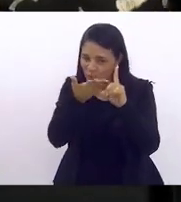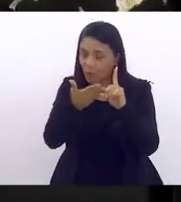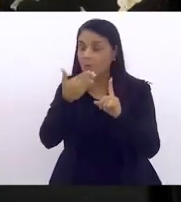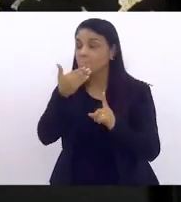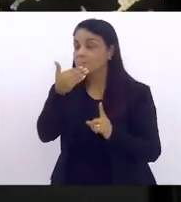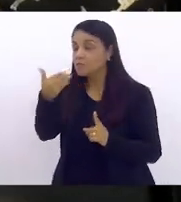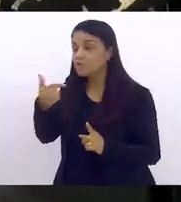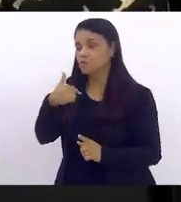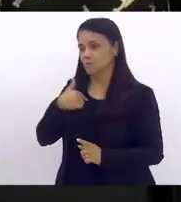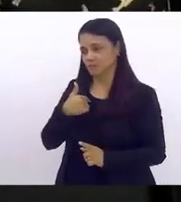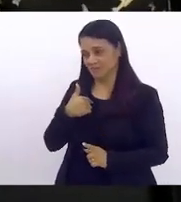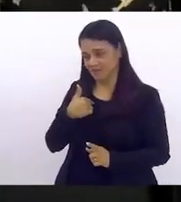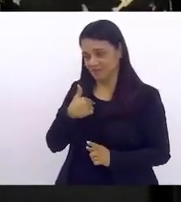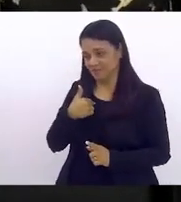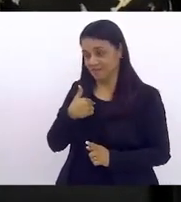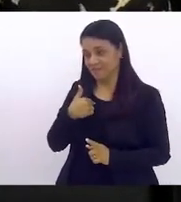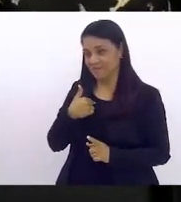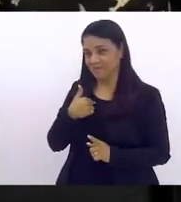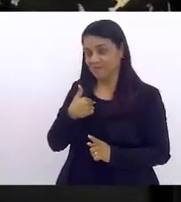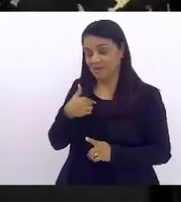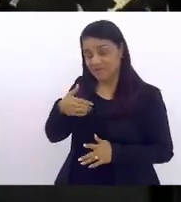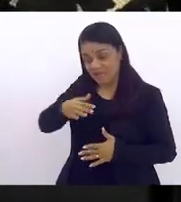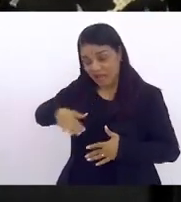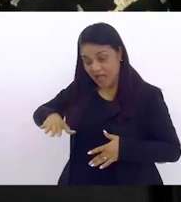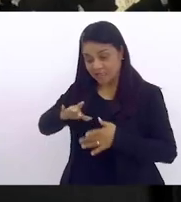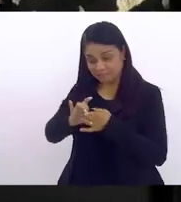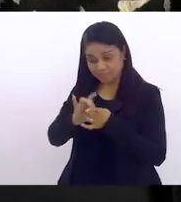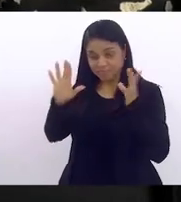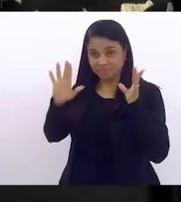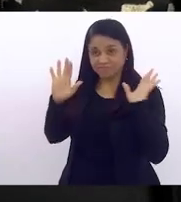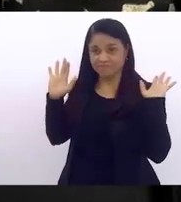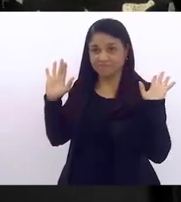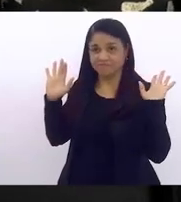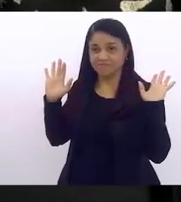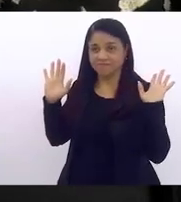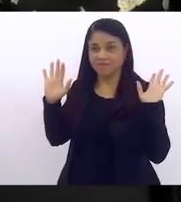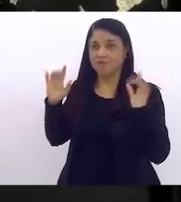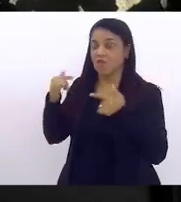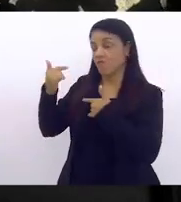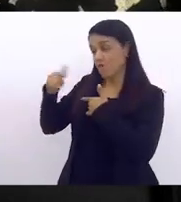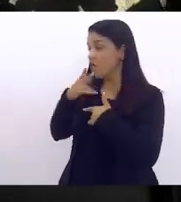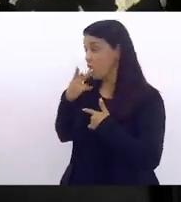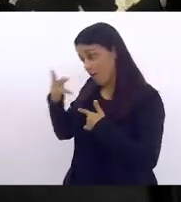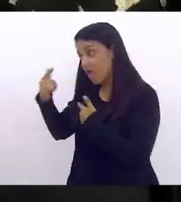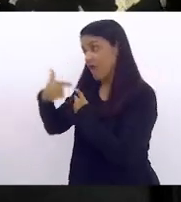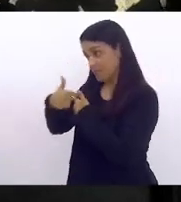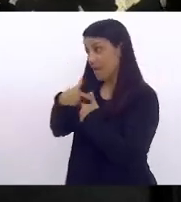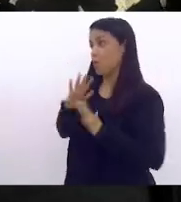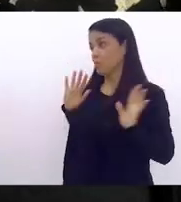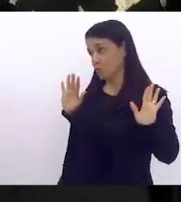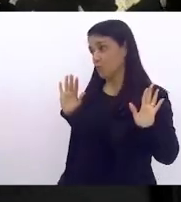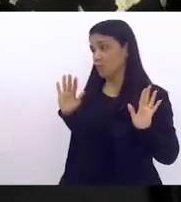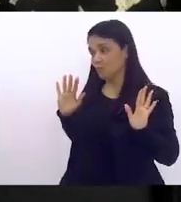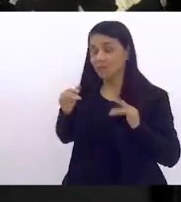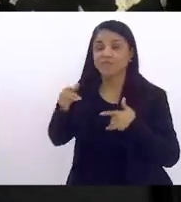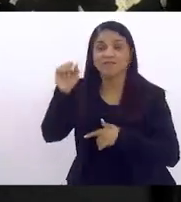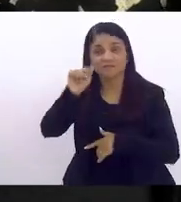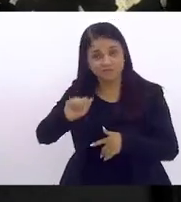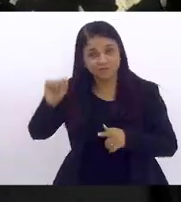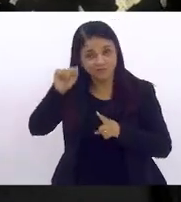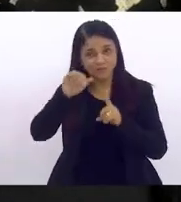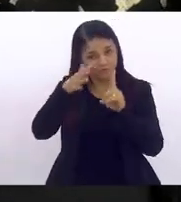pediu para ceder o espaço. Eu falei que ele ia brigar comigo. A associação me